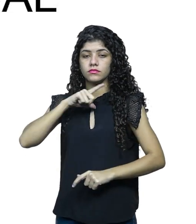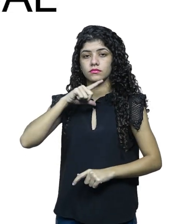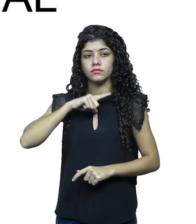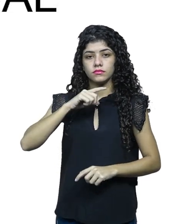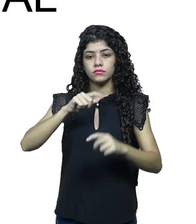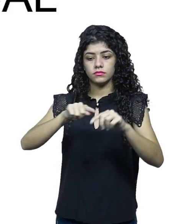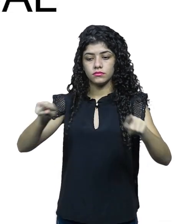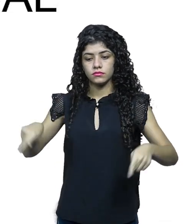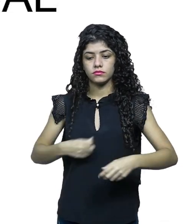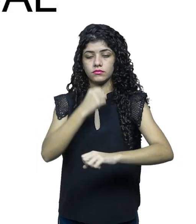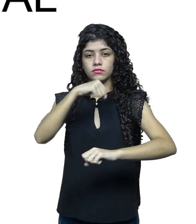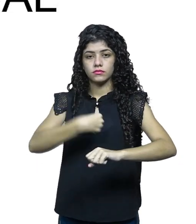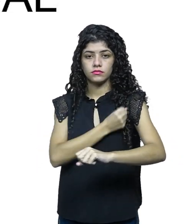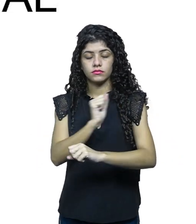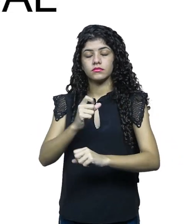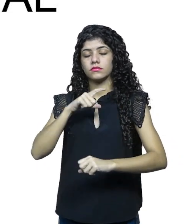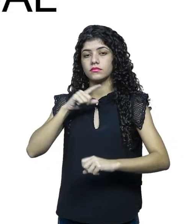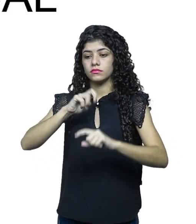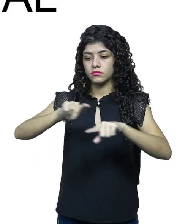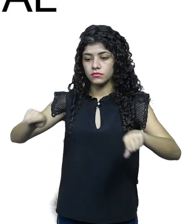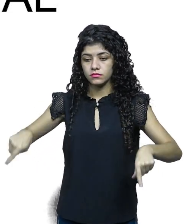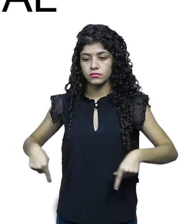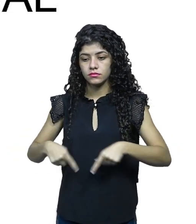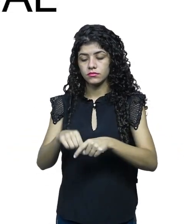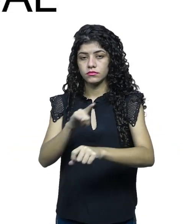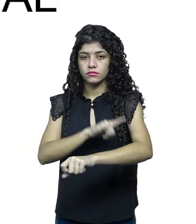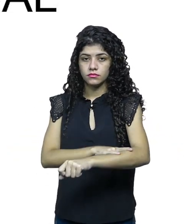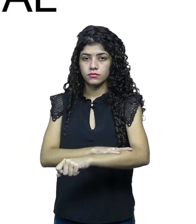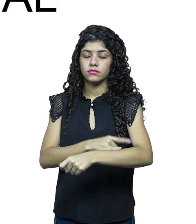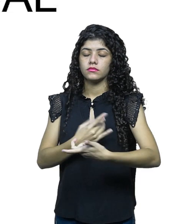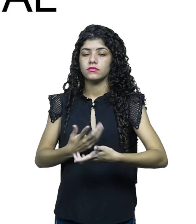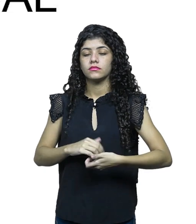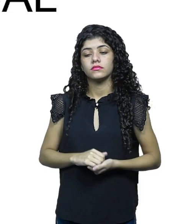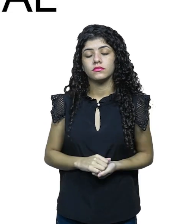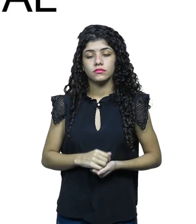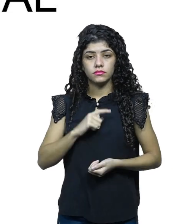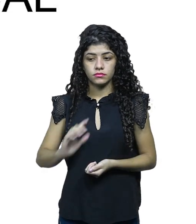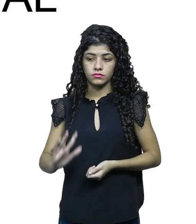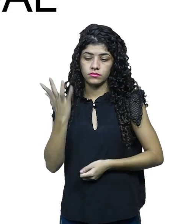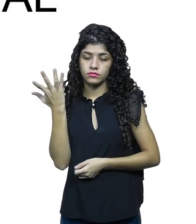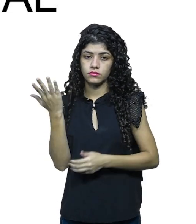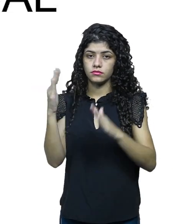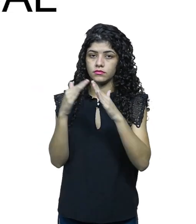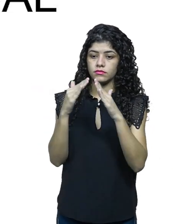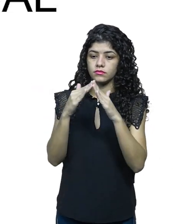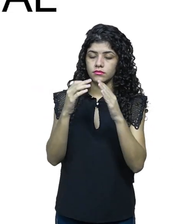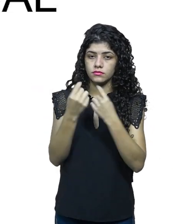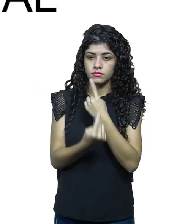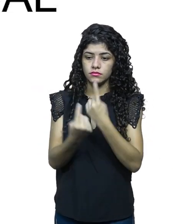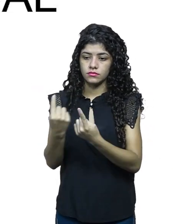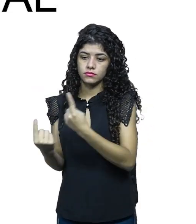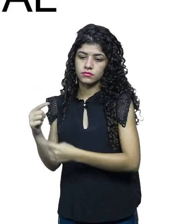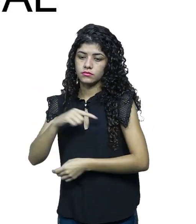cozinha, tem a sala, tem o banheiro. Então, se uma cena ela acontece num lugar geral, mas ela vai progredindo, passando